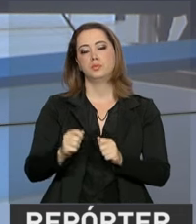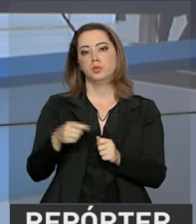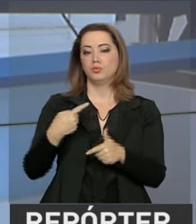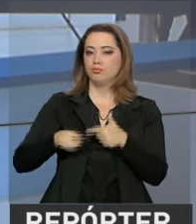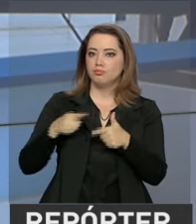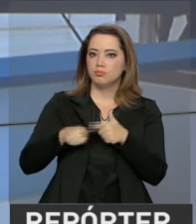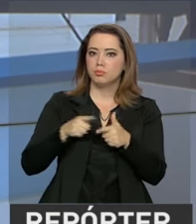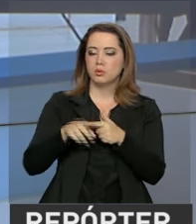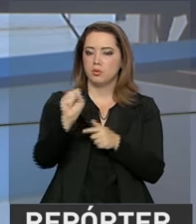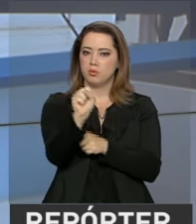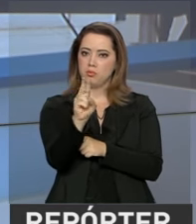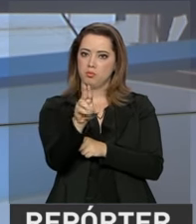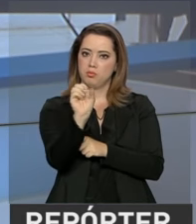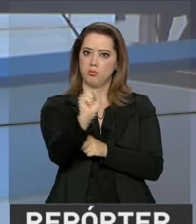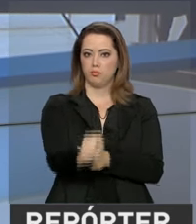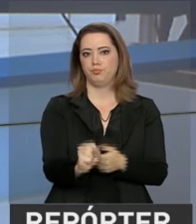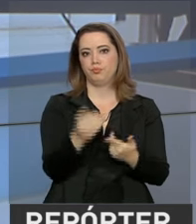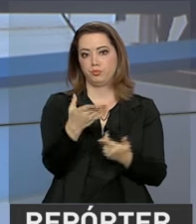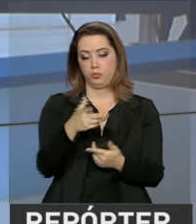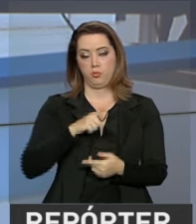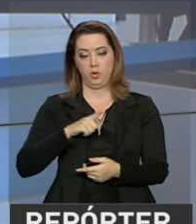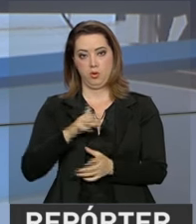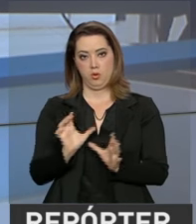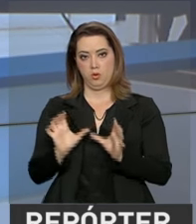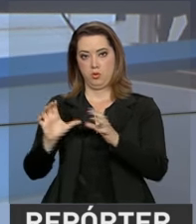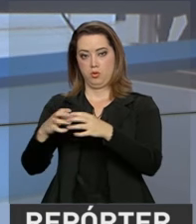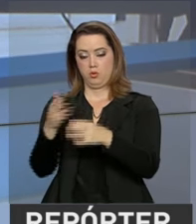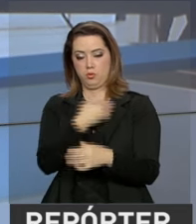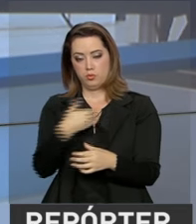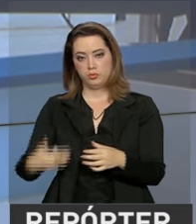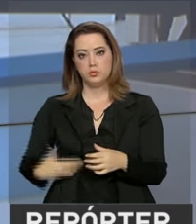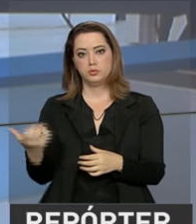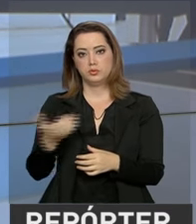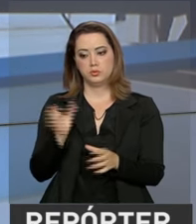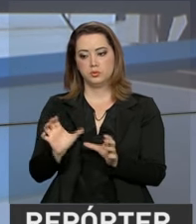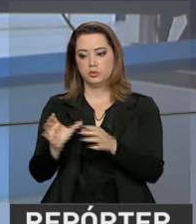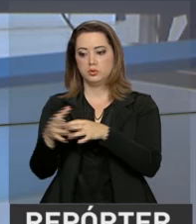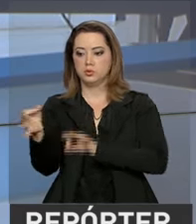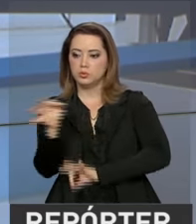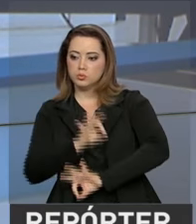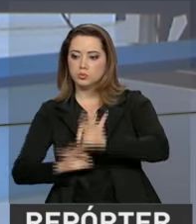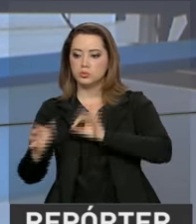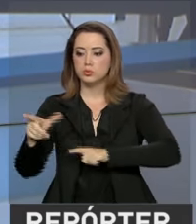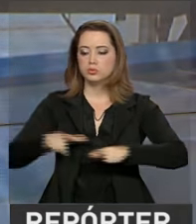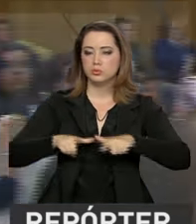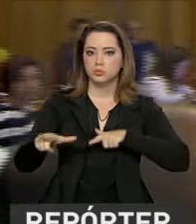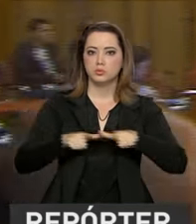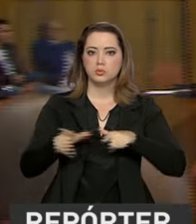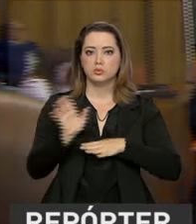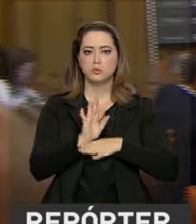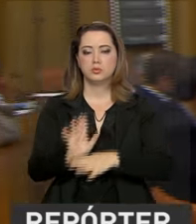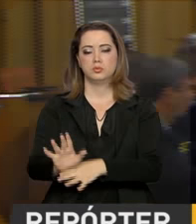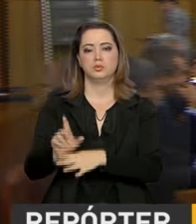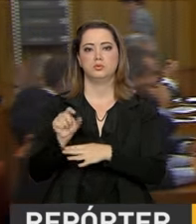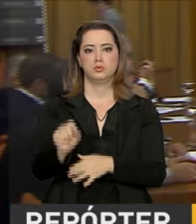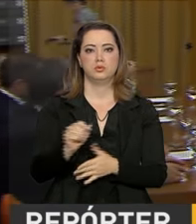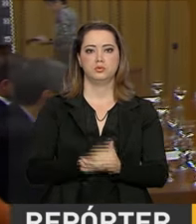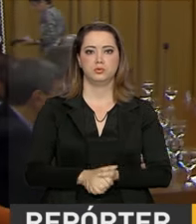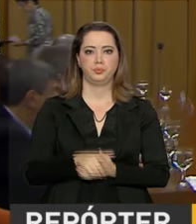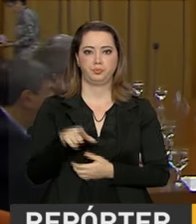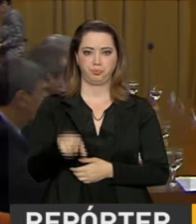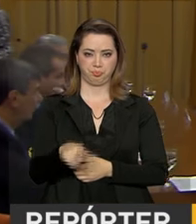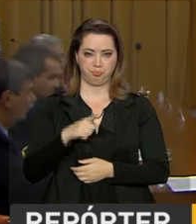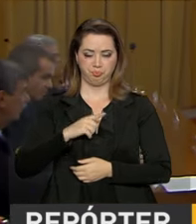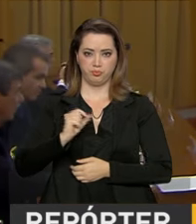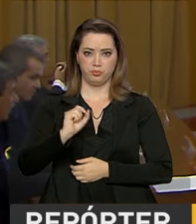O governo quer criar um grupo para assessorar juízes e promotores em decisões de saúde. A Organização Pan-Americana de